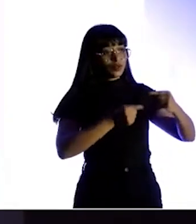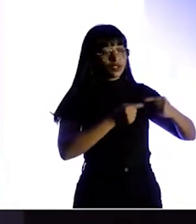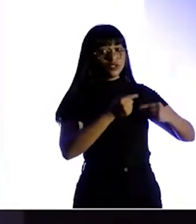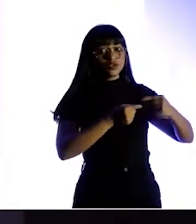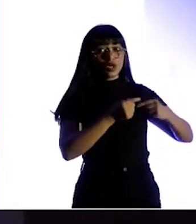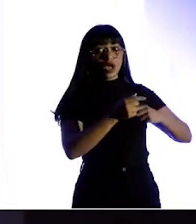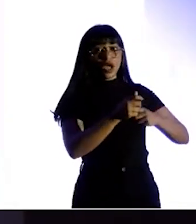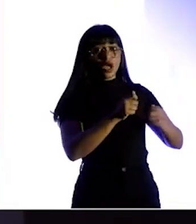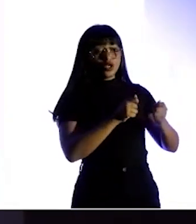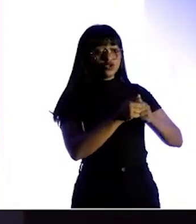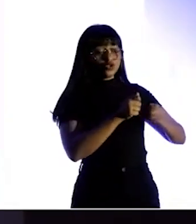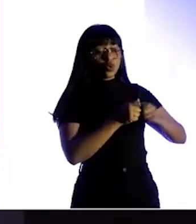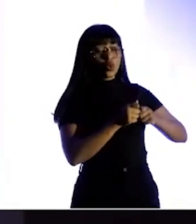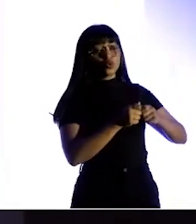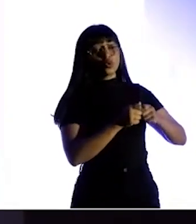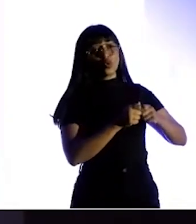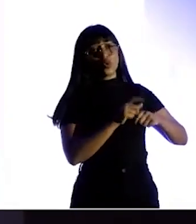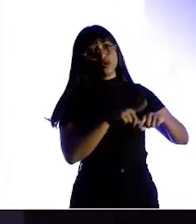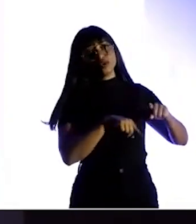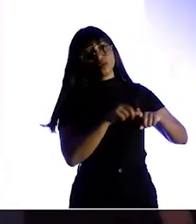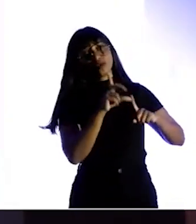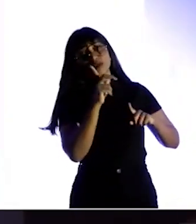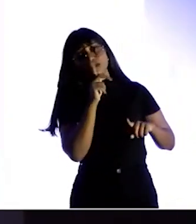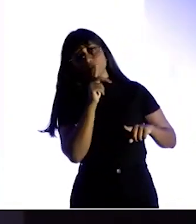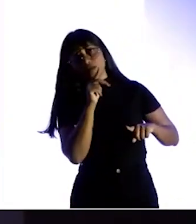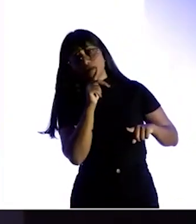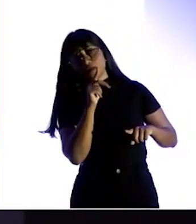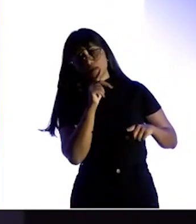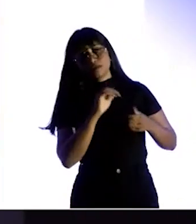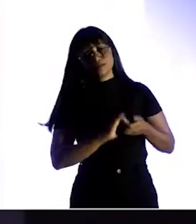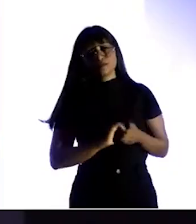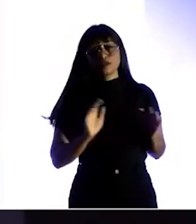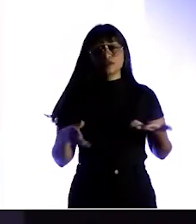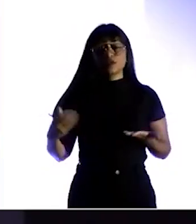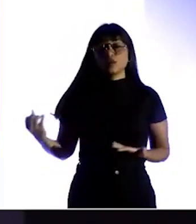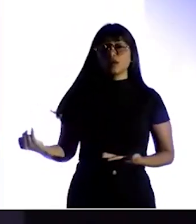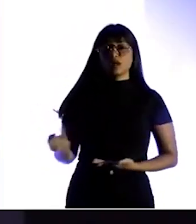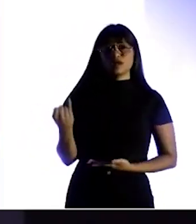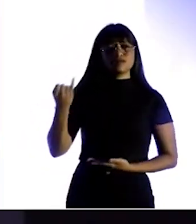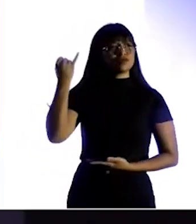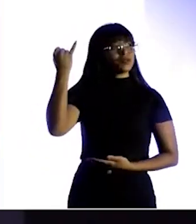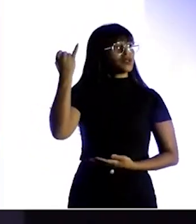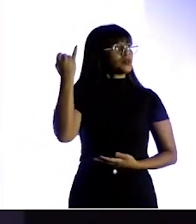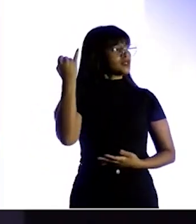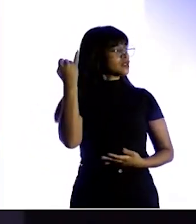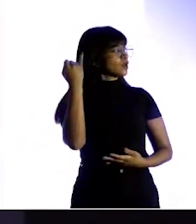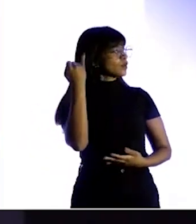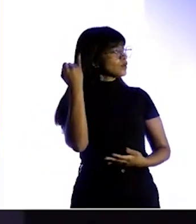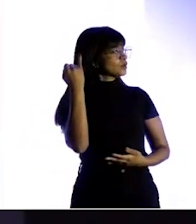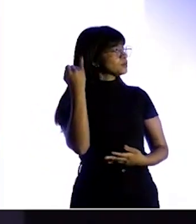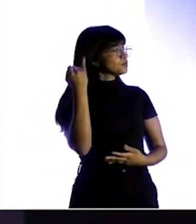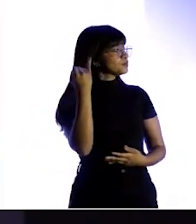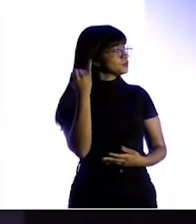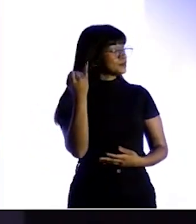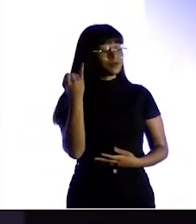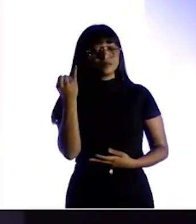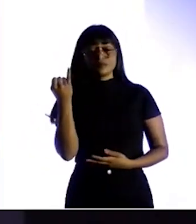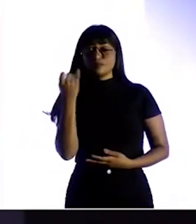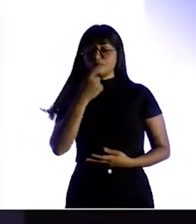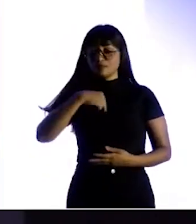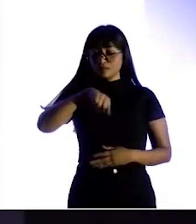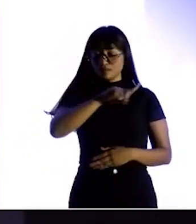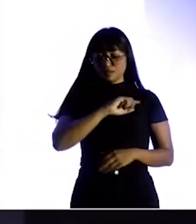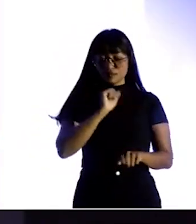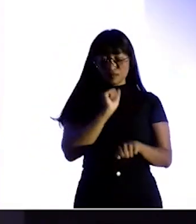função dela, é fundamental que a gente incorpore esse que é o maior desafio